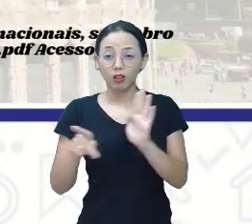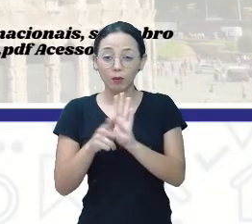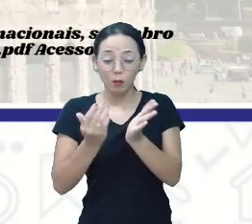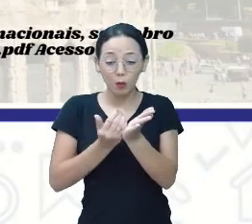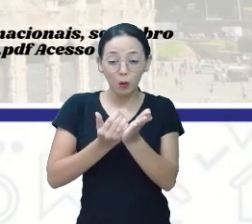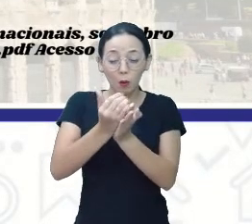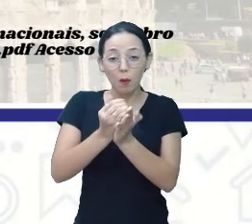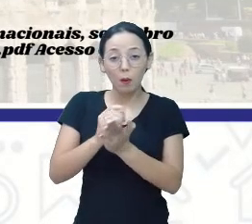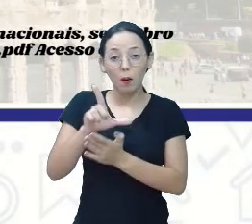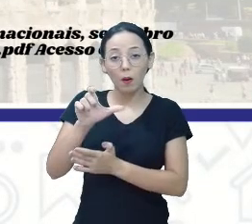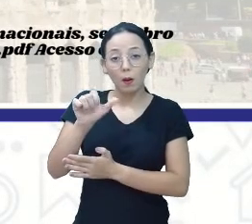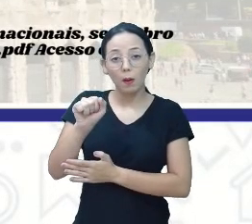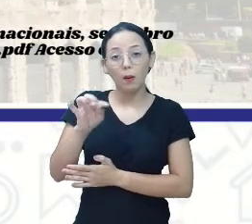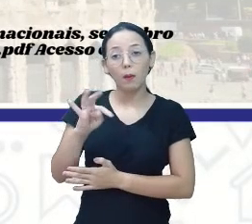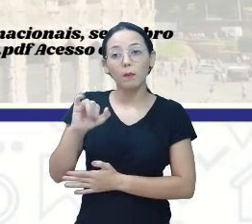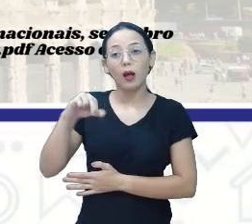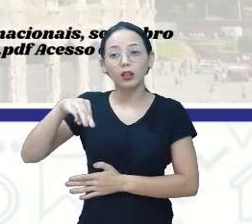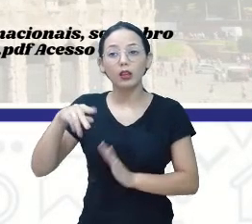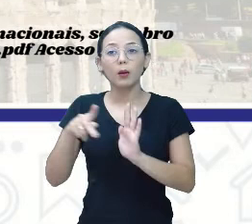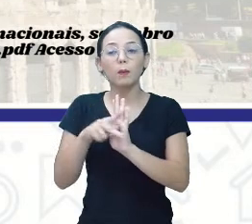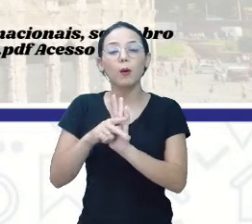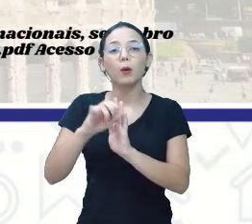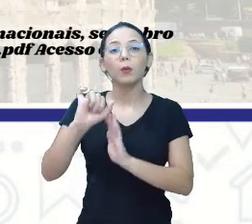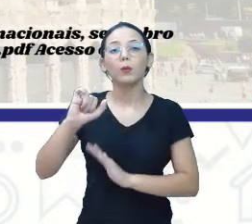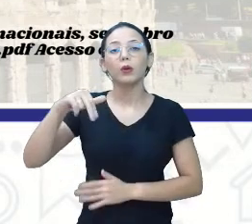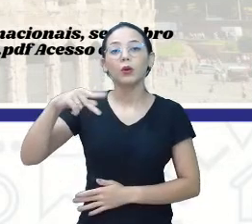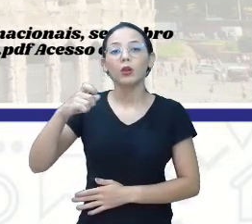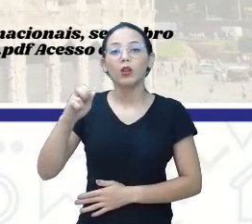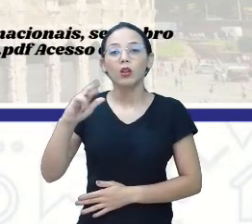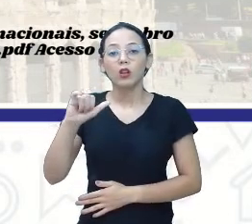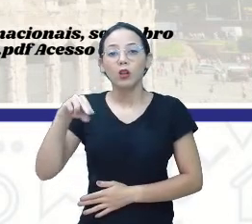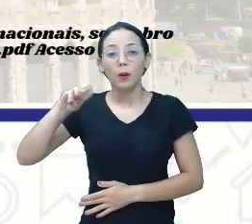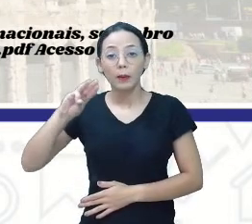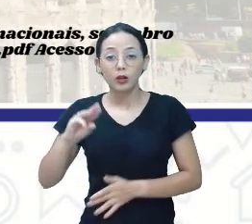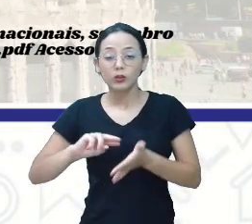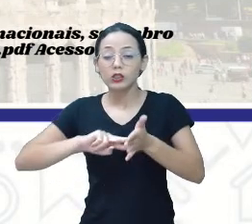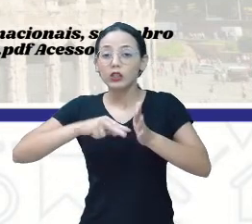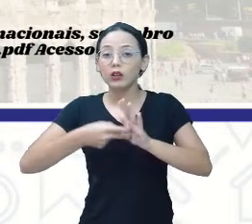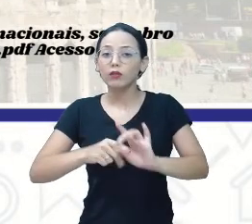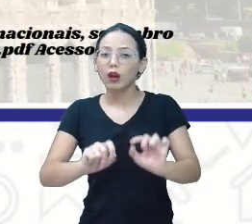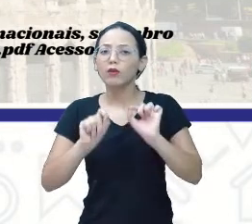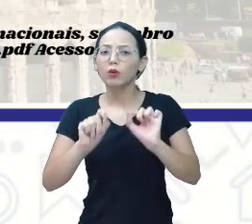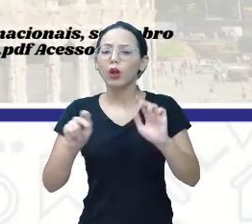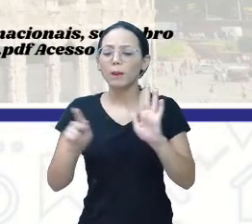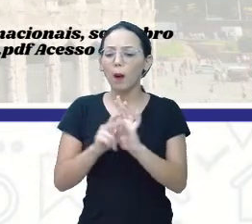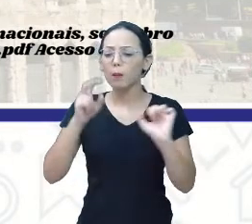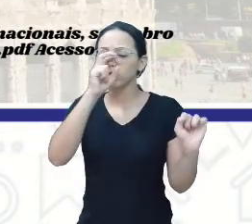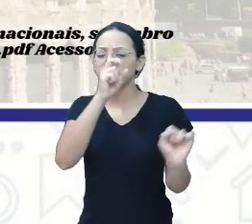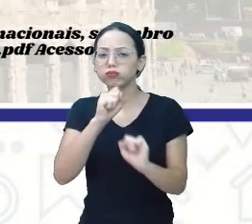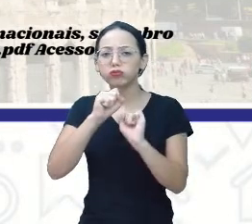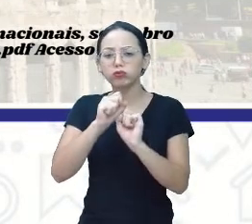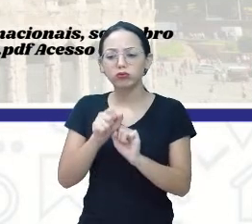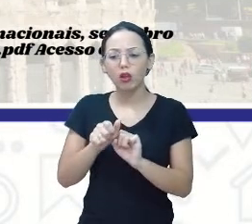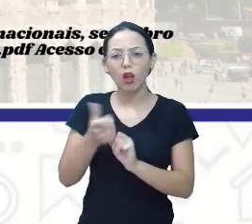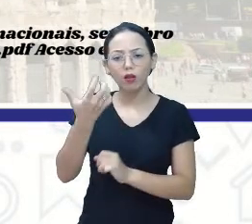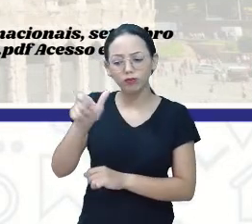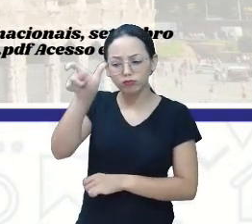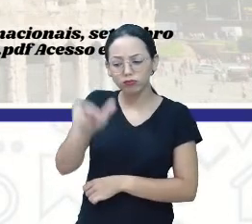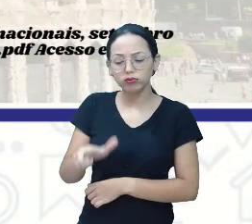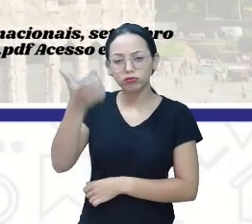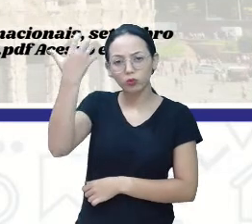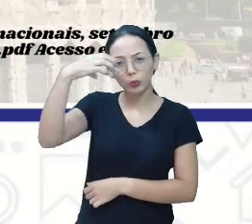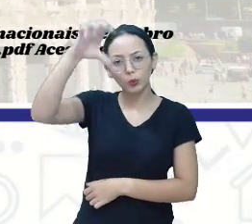no latim imperium. O termo designava o poder público do rei, numa primeira fase, e